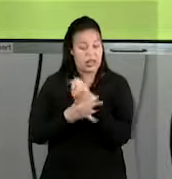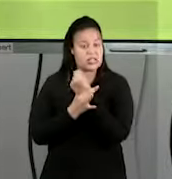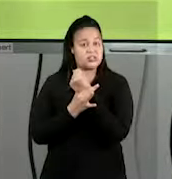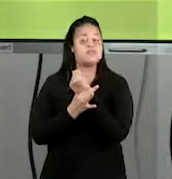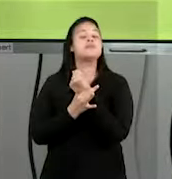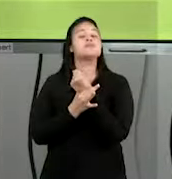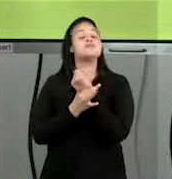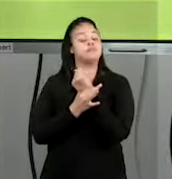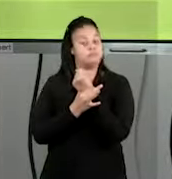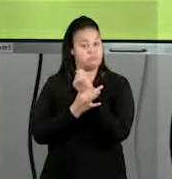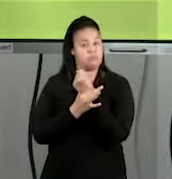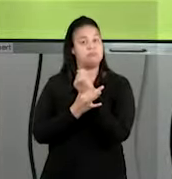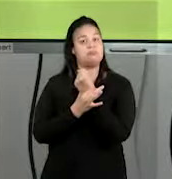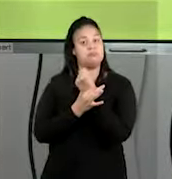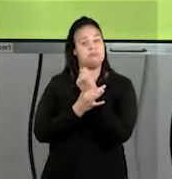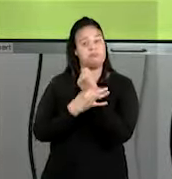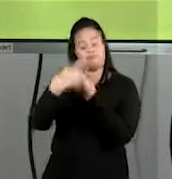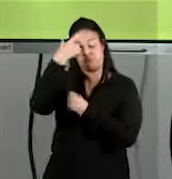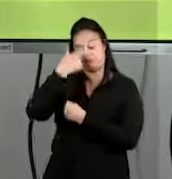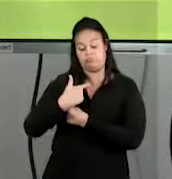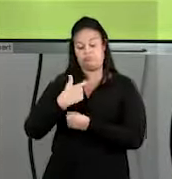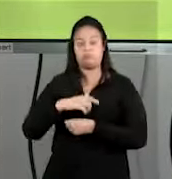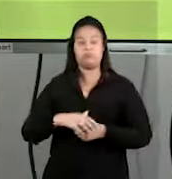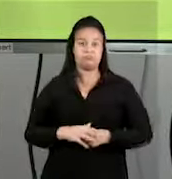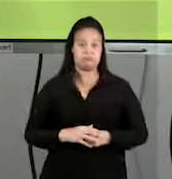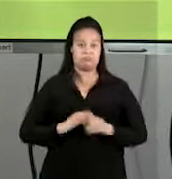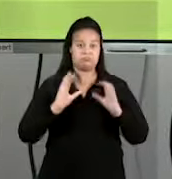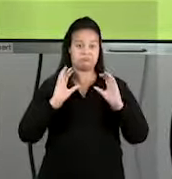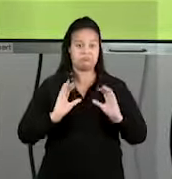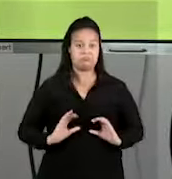zela pela segurança do cidadão.